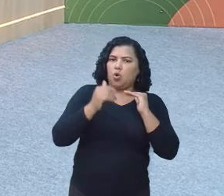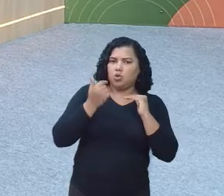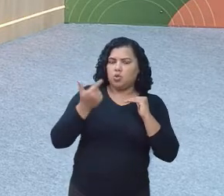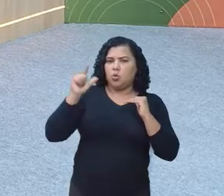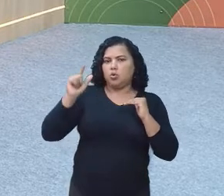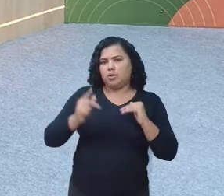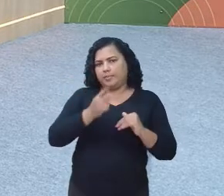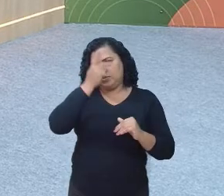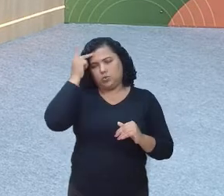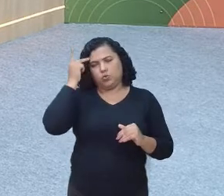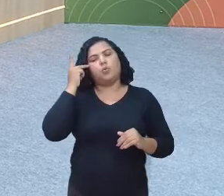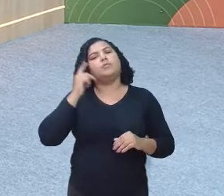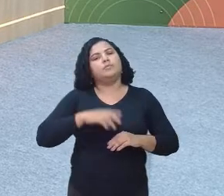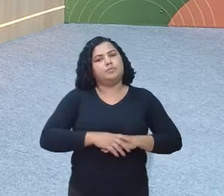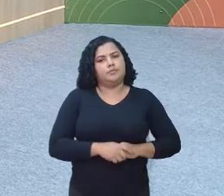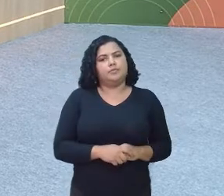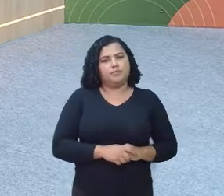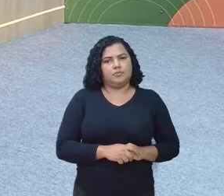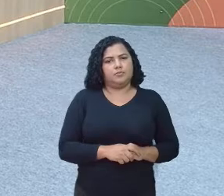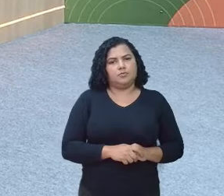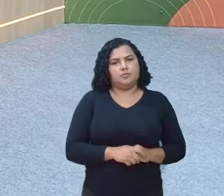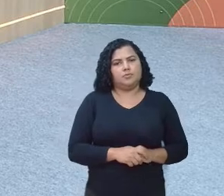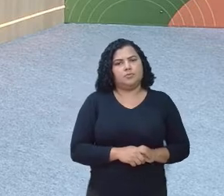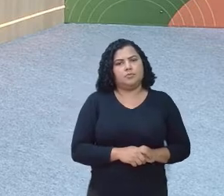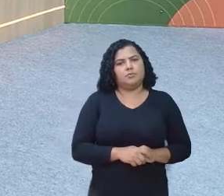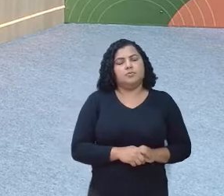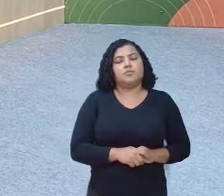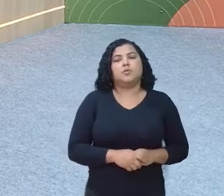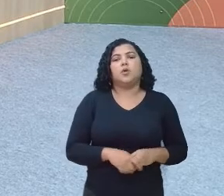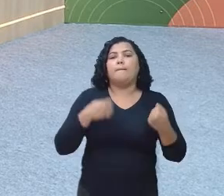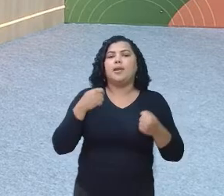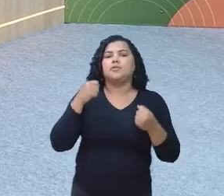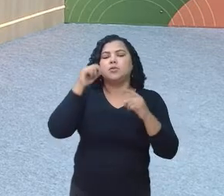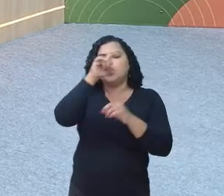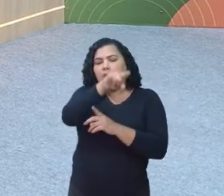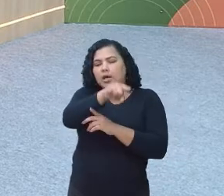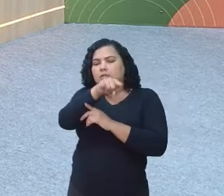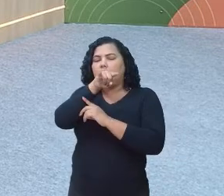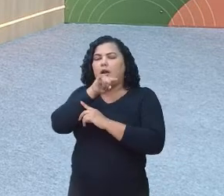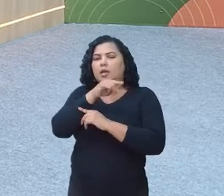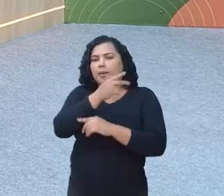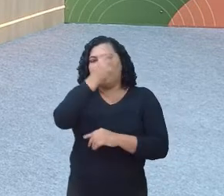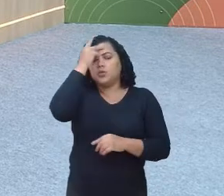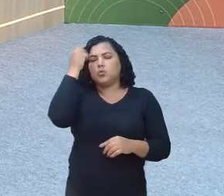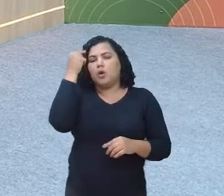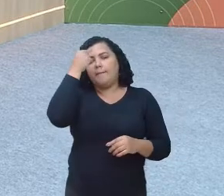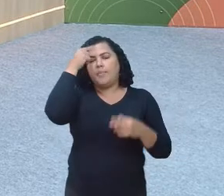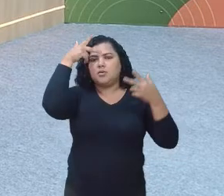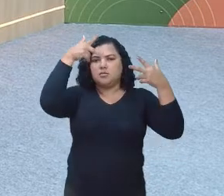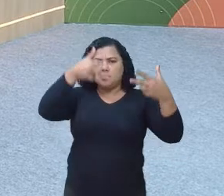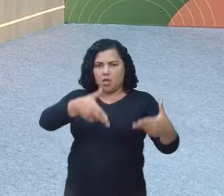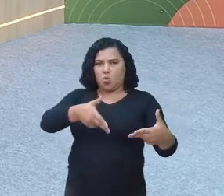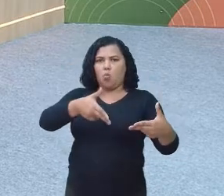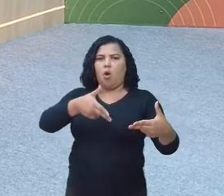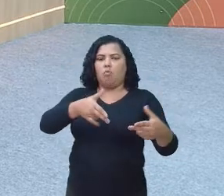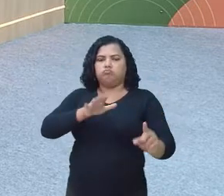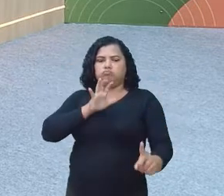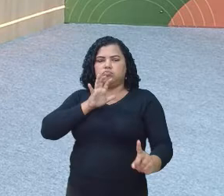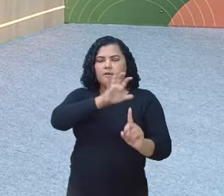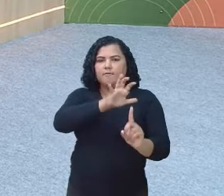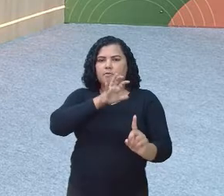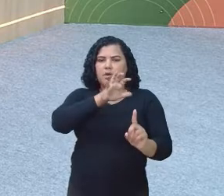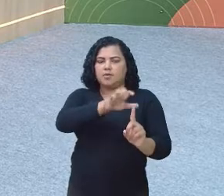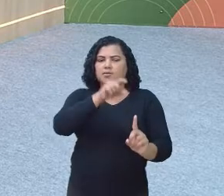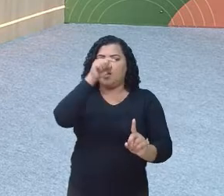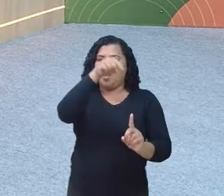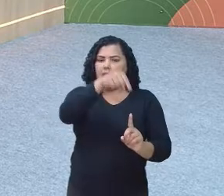alguém, de uma outra pessoa. Então, eu preciso trazer essa pessoa para o meu ponto de vista e persuadi-la, né? convencê-la